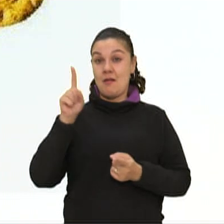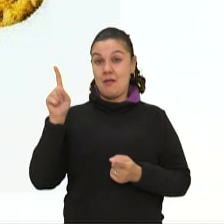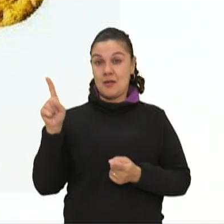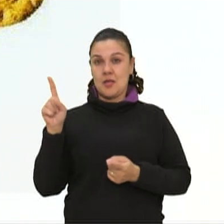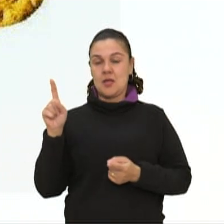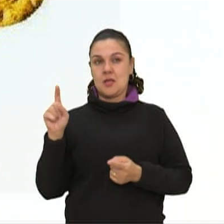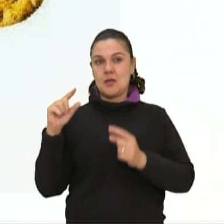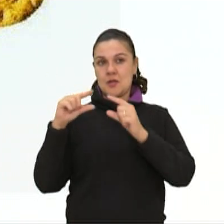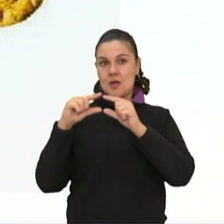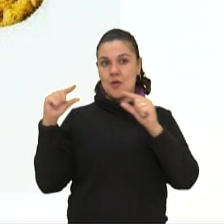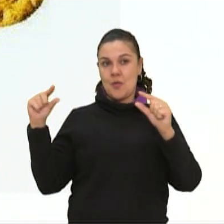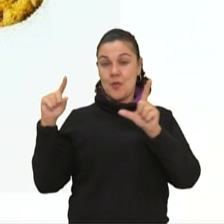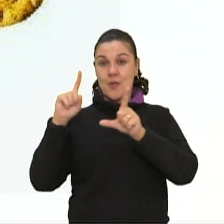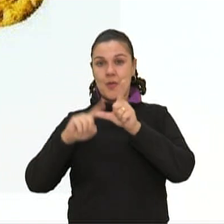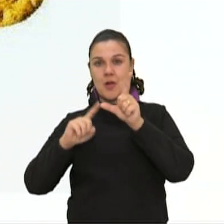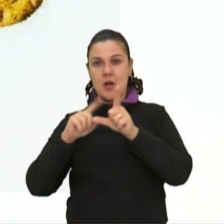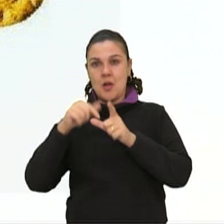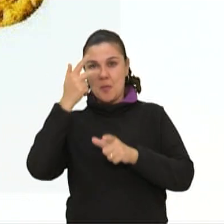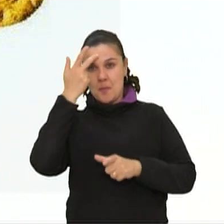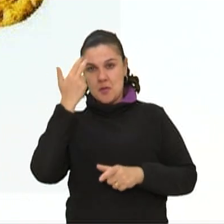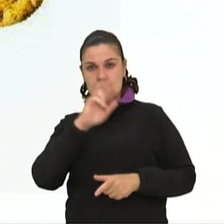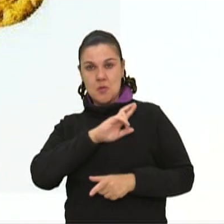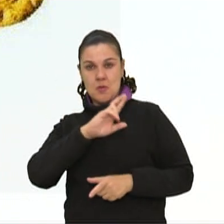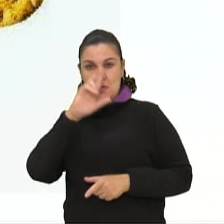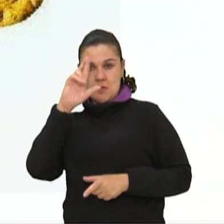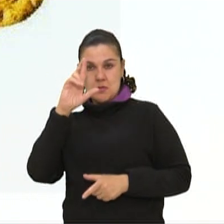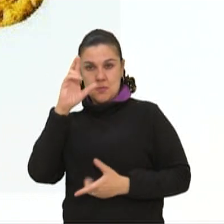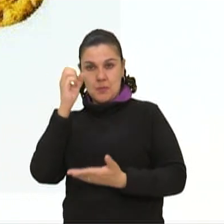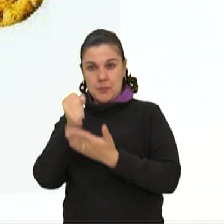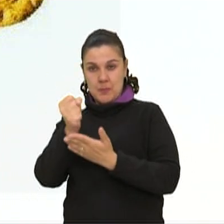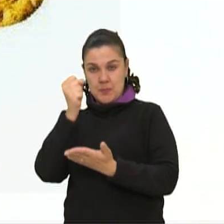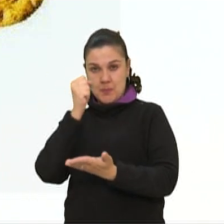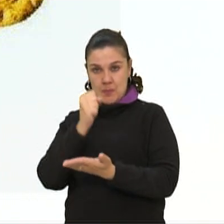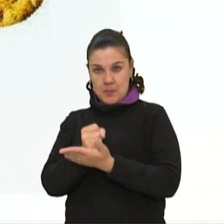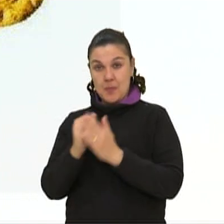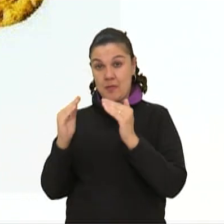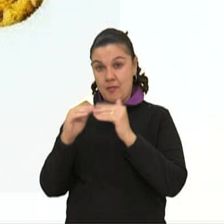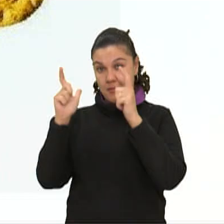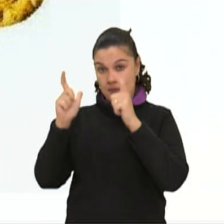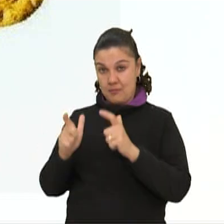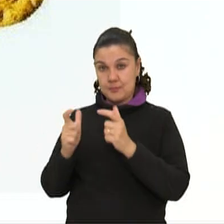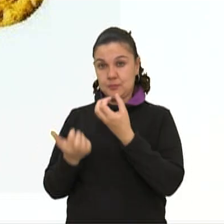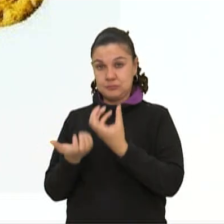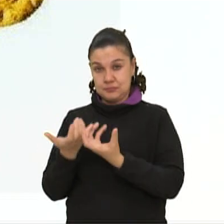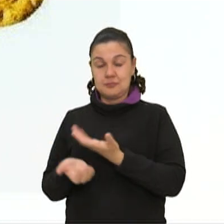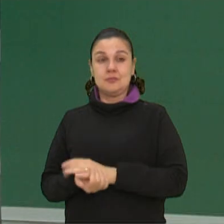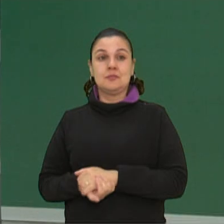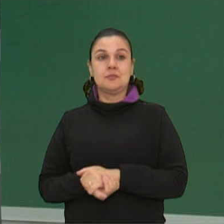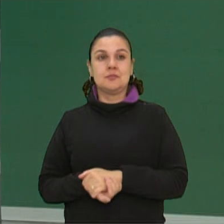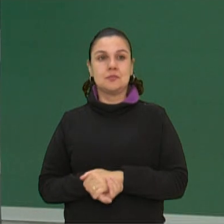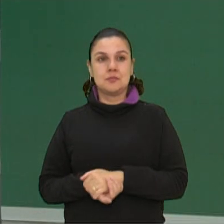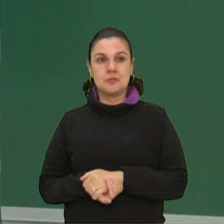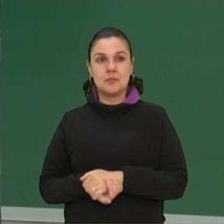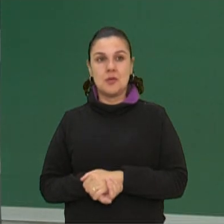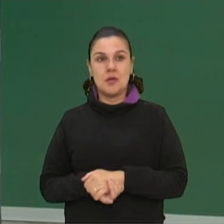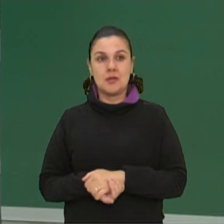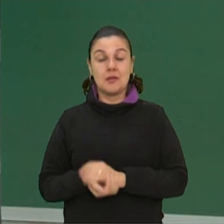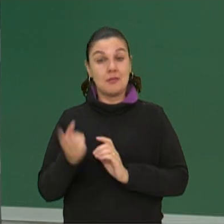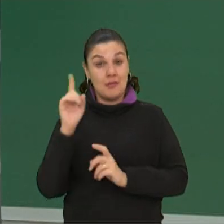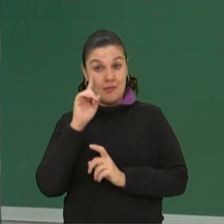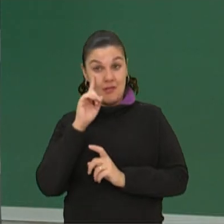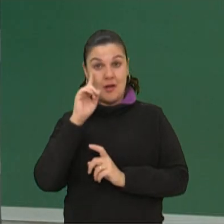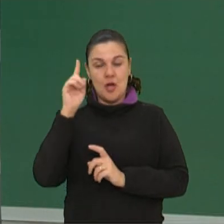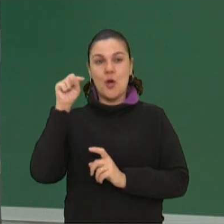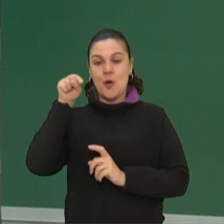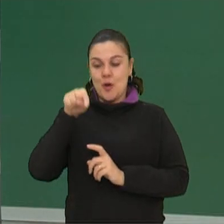Aqui, as iniciais do ensaiador, o responsável pela casa de fundição naquele momento. E ainda você tem a data,